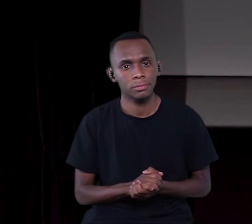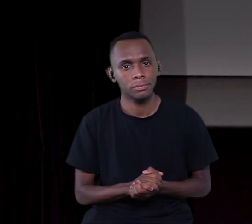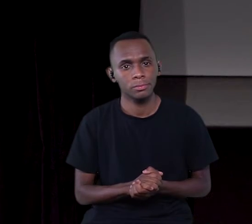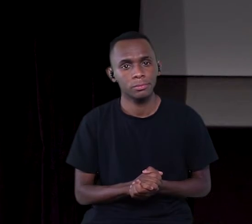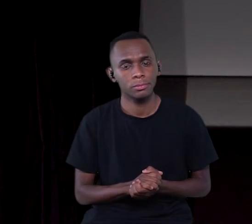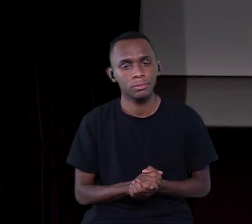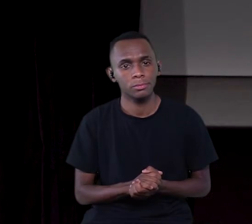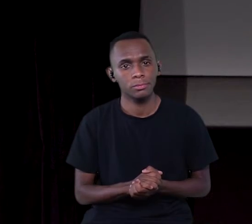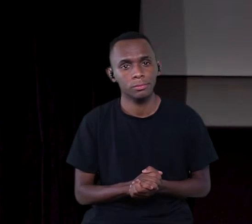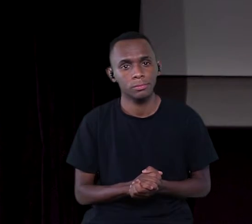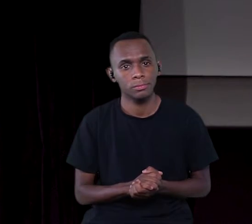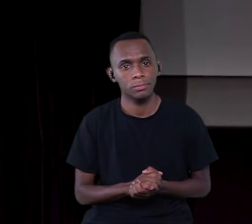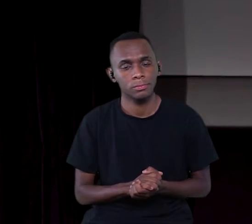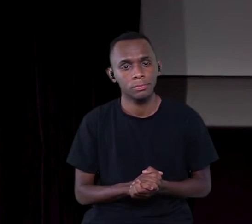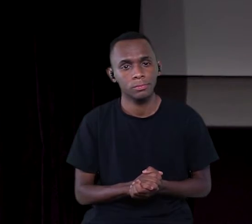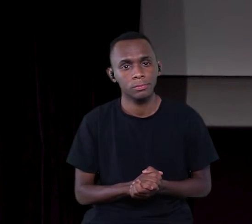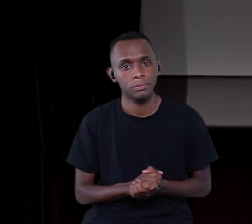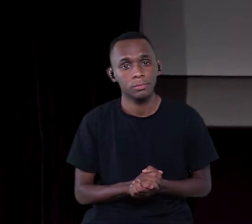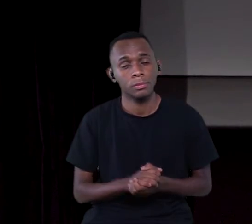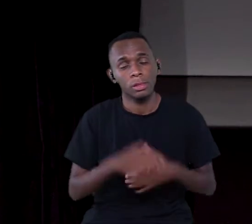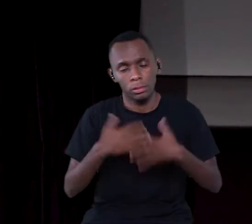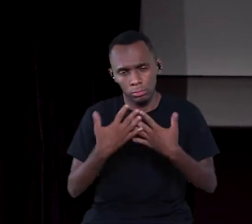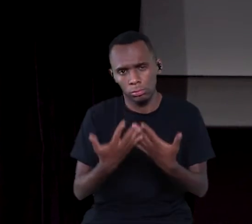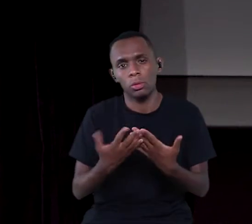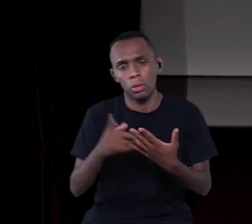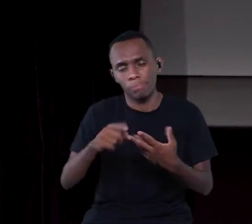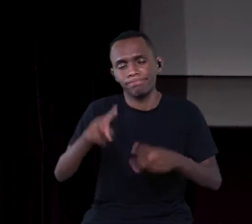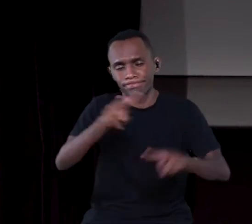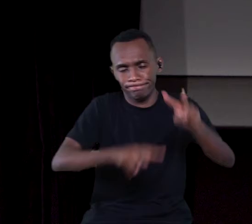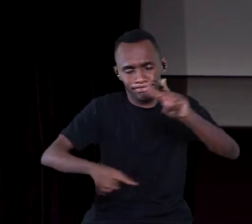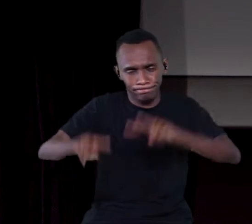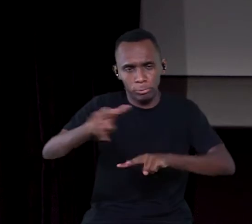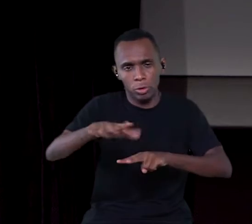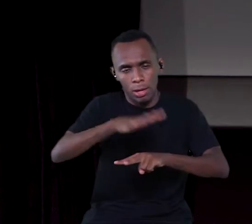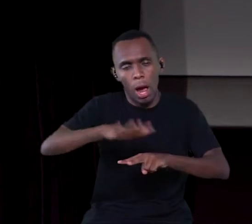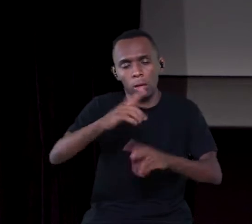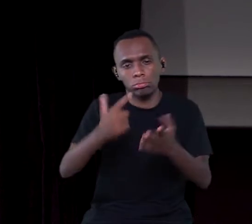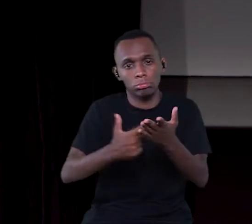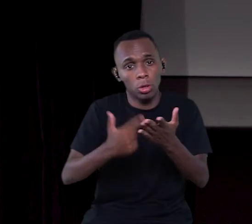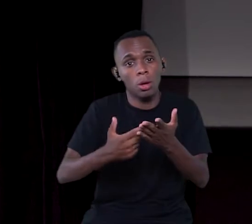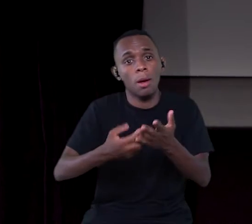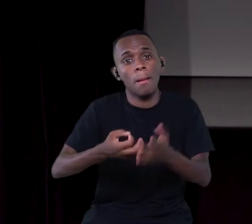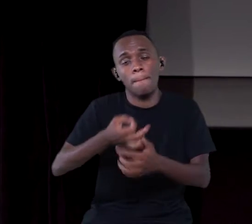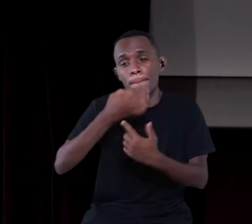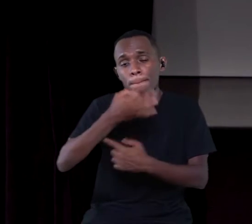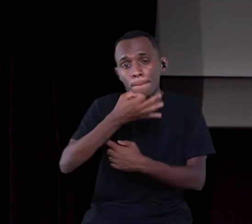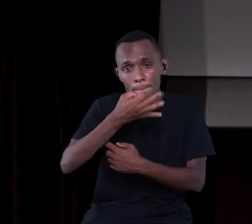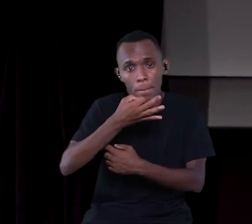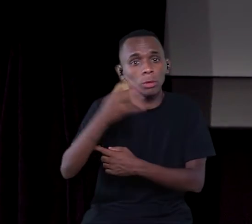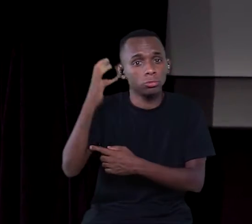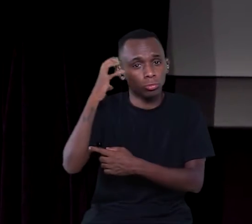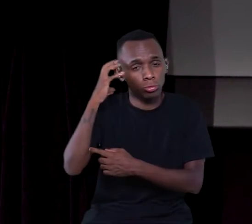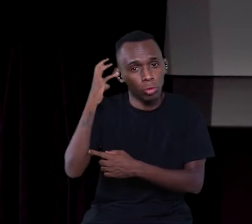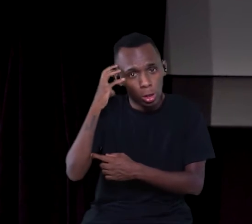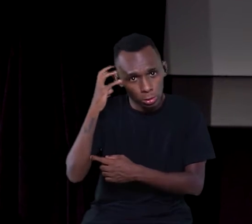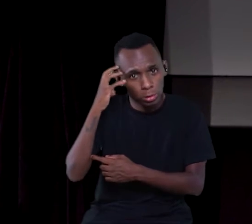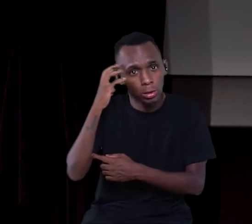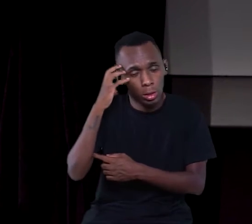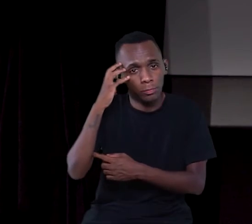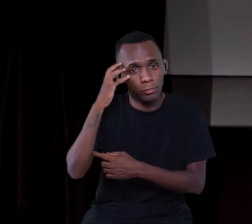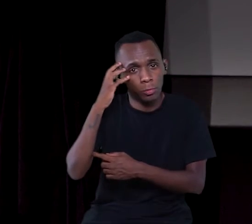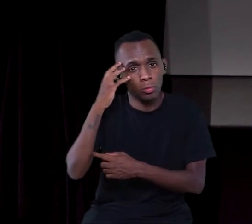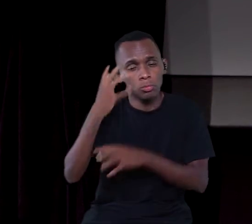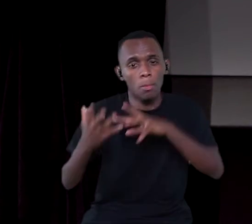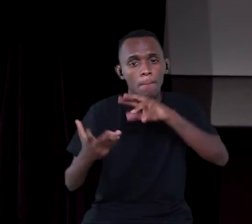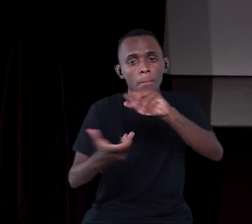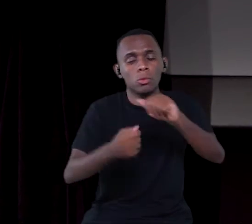que é o Festival Literário de Tabira, dos quais também é curador. É comentarista da Rádio Alvorada FM, com o programa